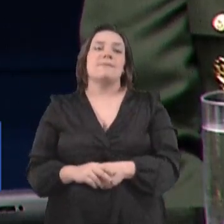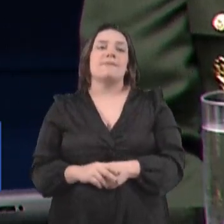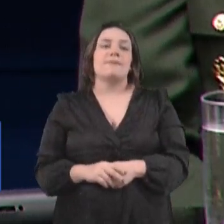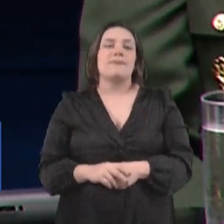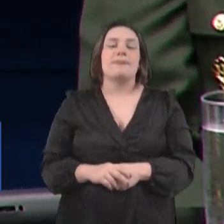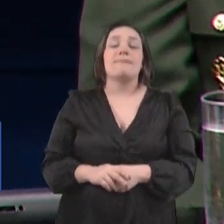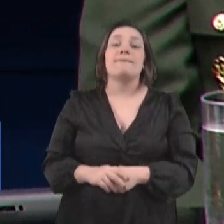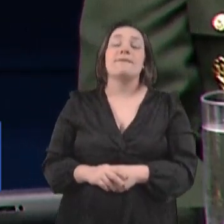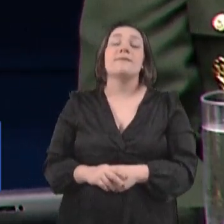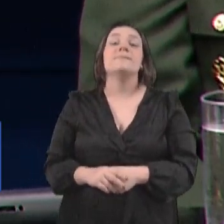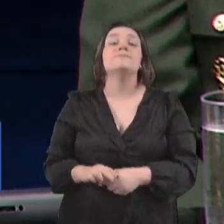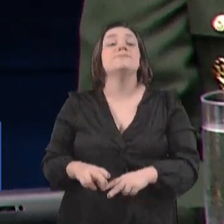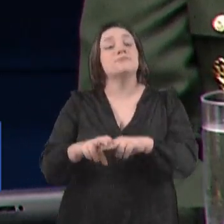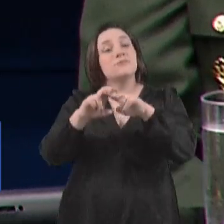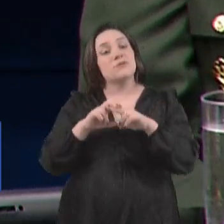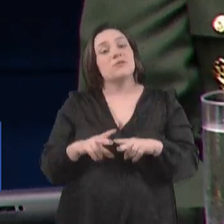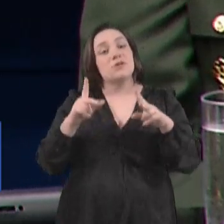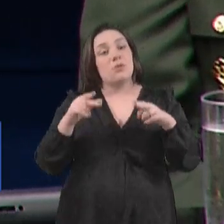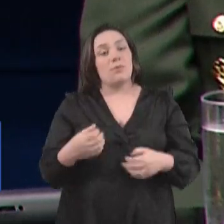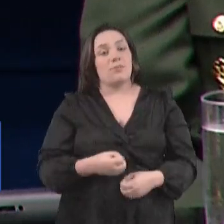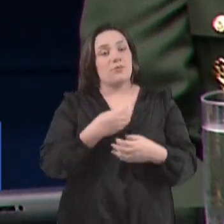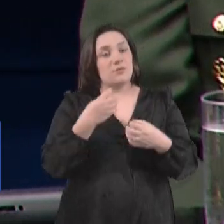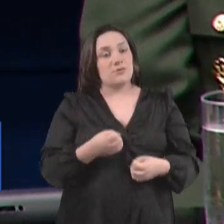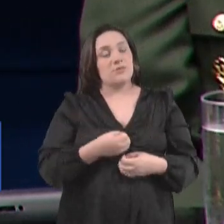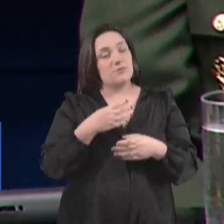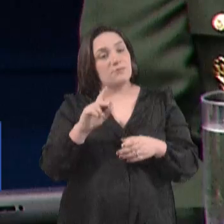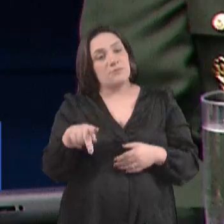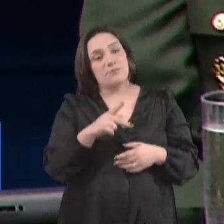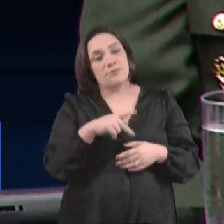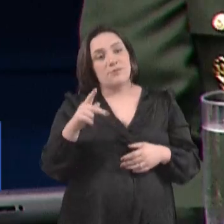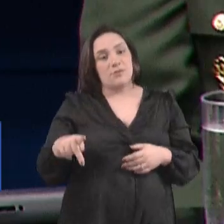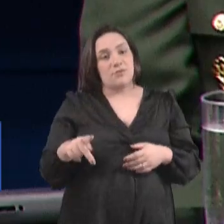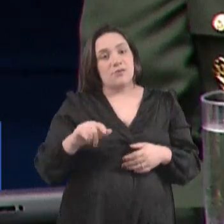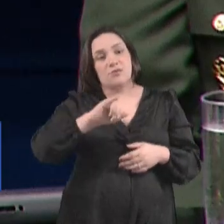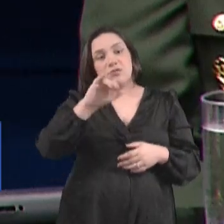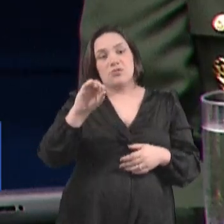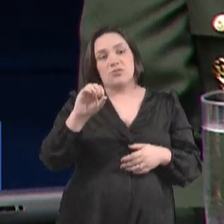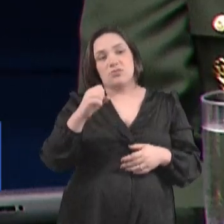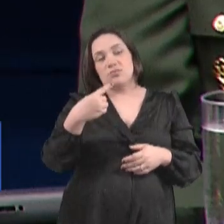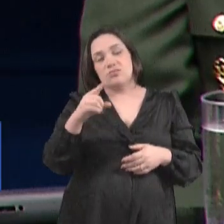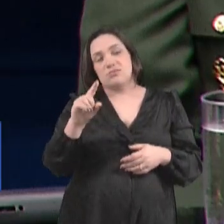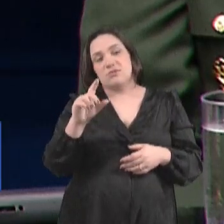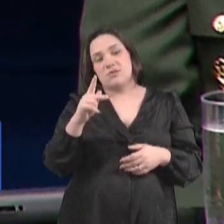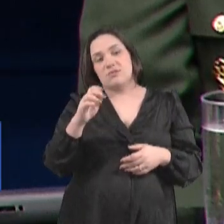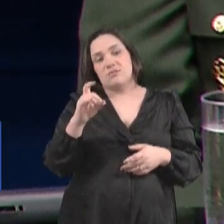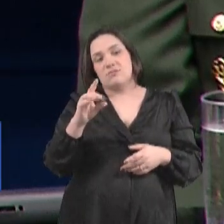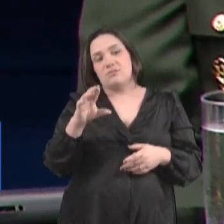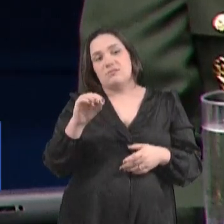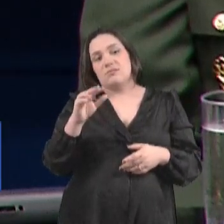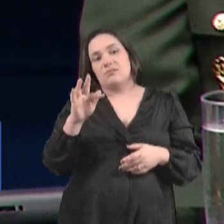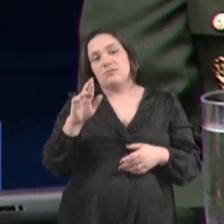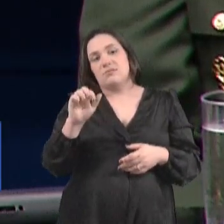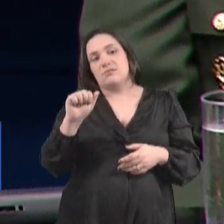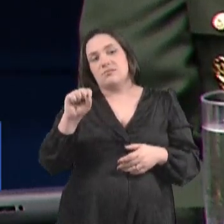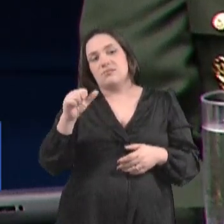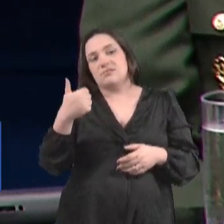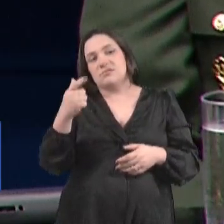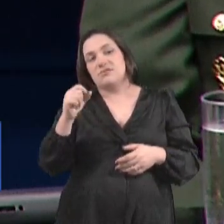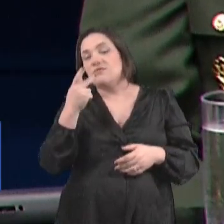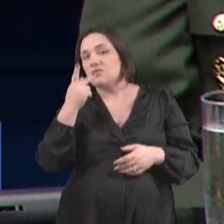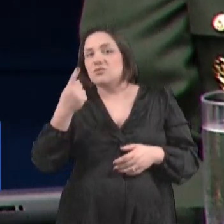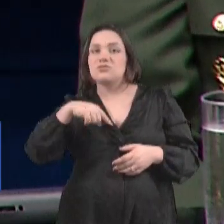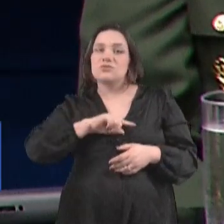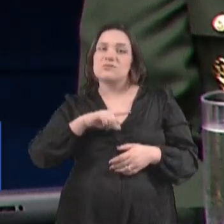legaram, como na poesia do professor José Pedro Frazão, essa